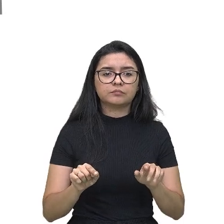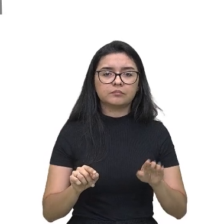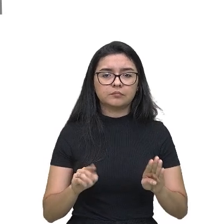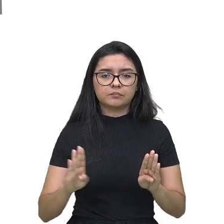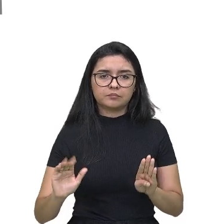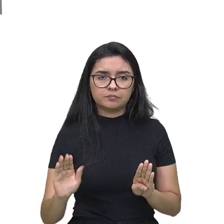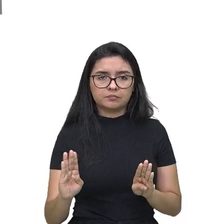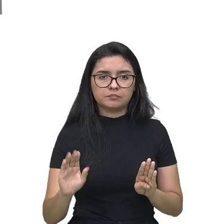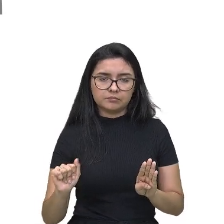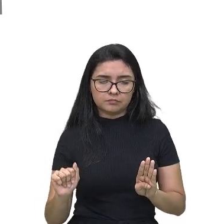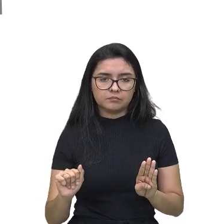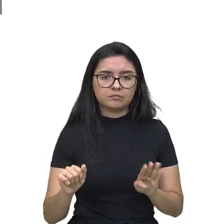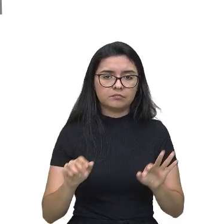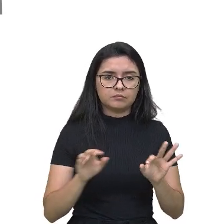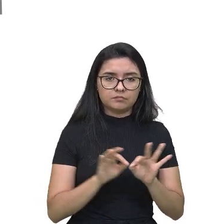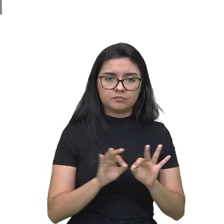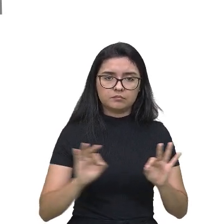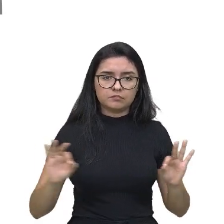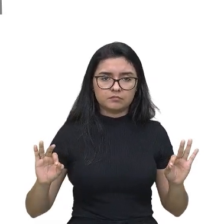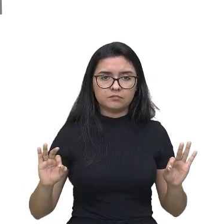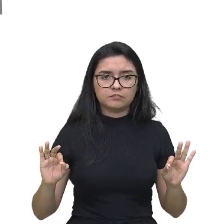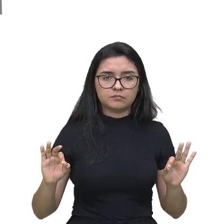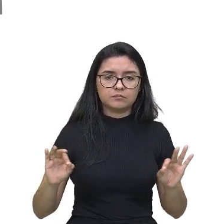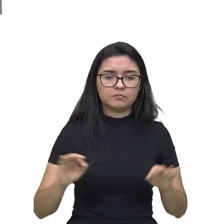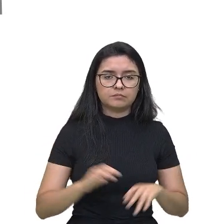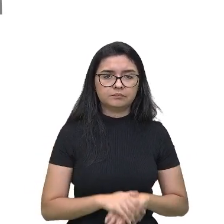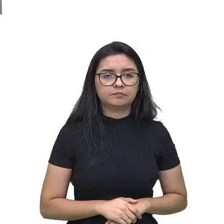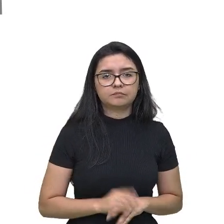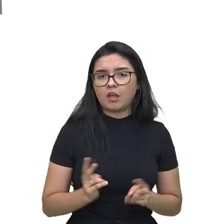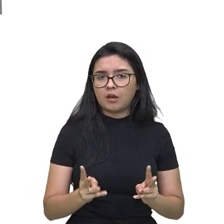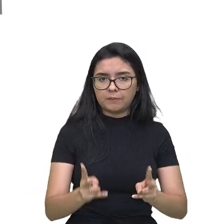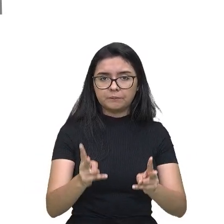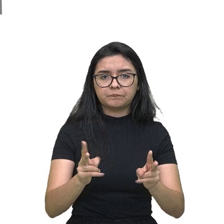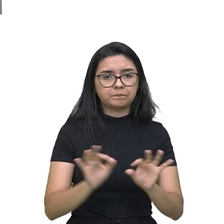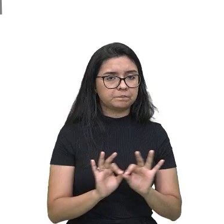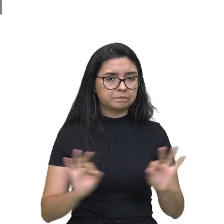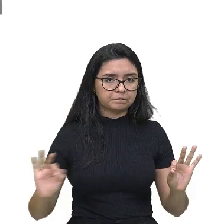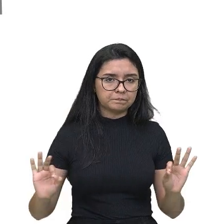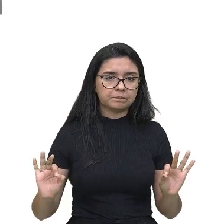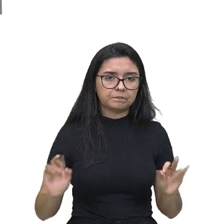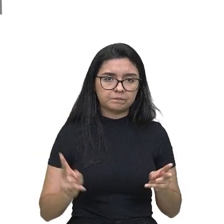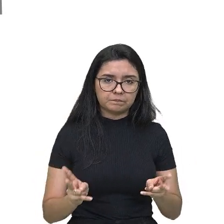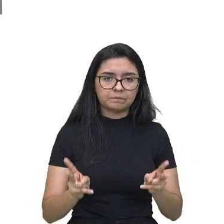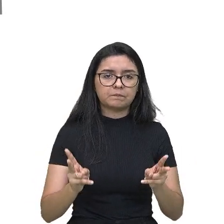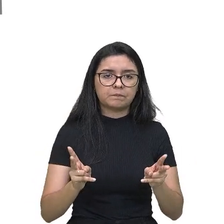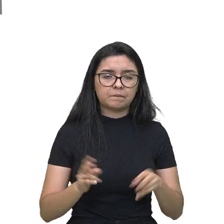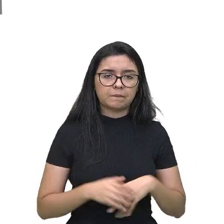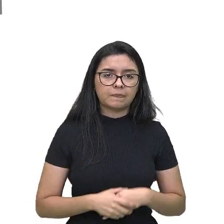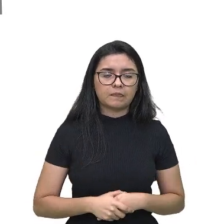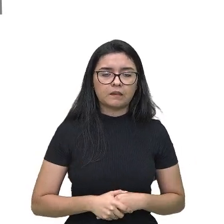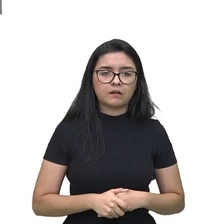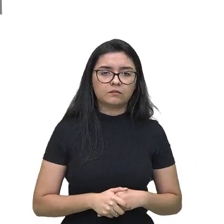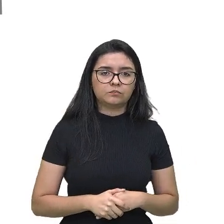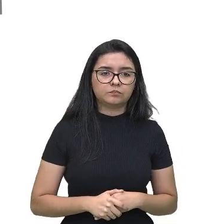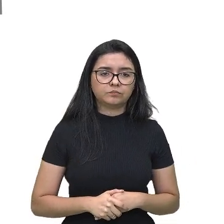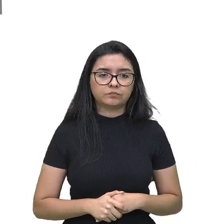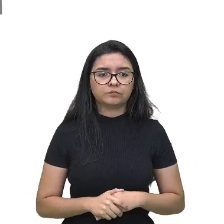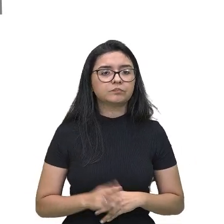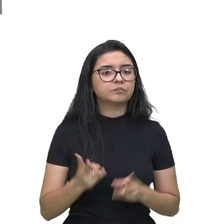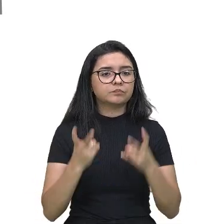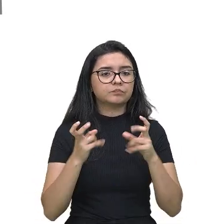é uma linha que se estende infinitamente para um lado e também para o outro, beleza? Vejam